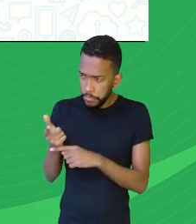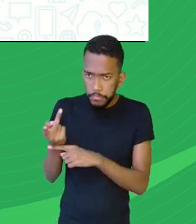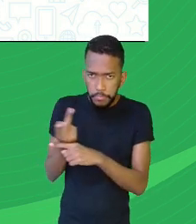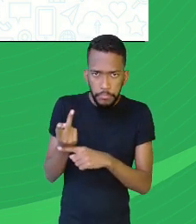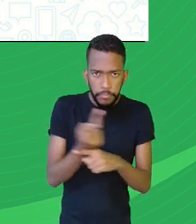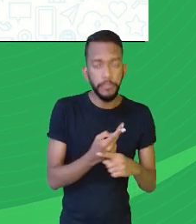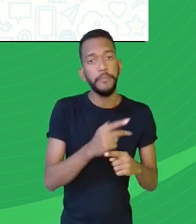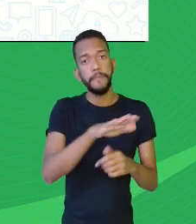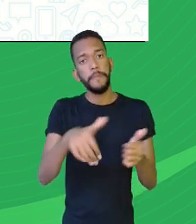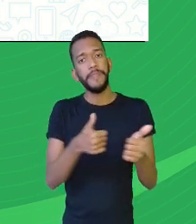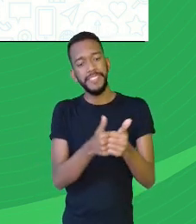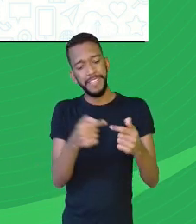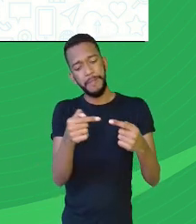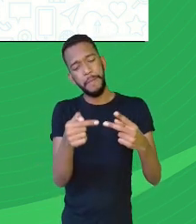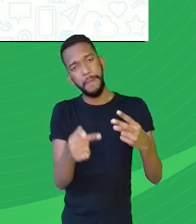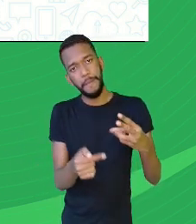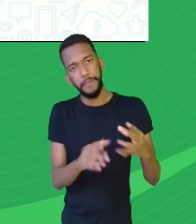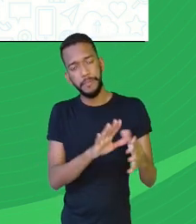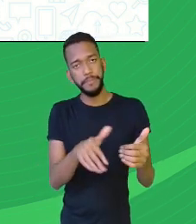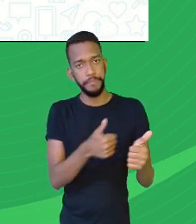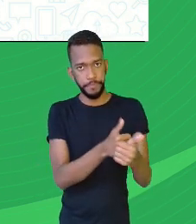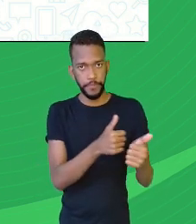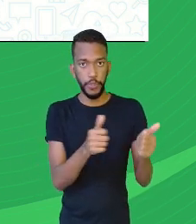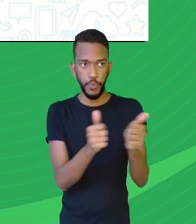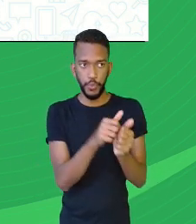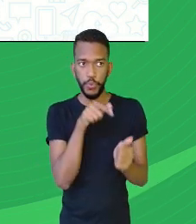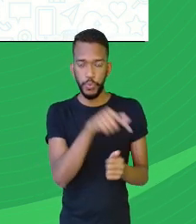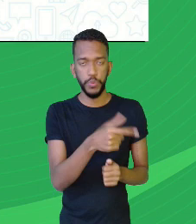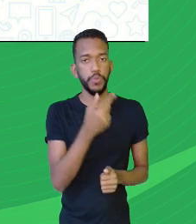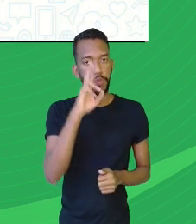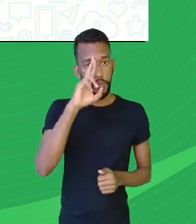para a Casa Grande, para o senhor de engenho.